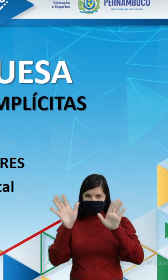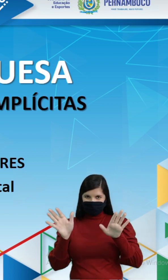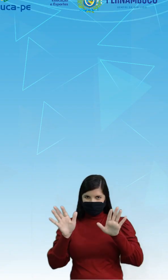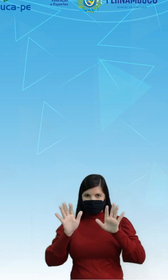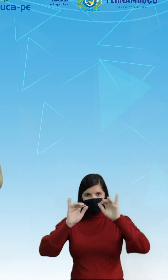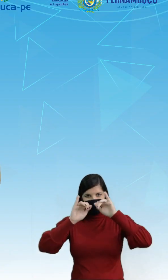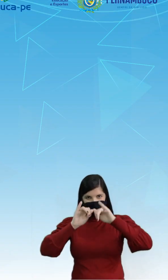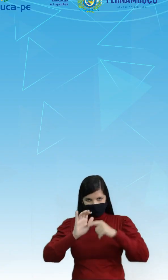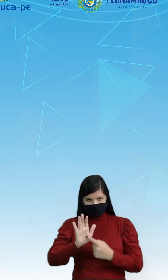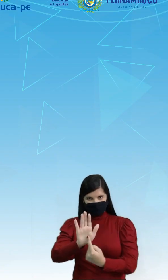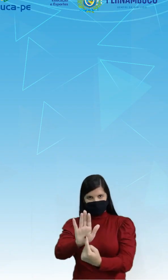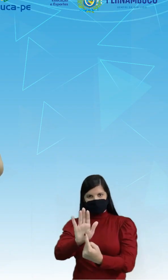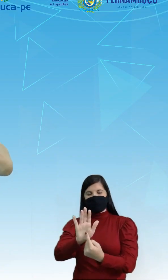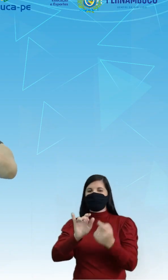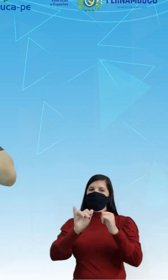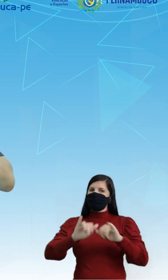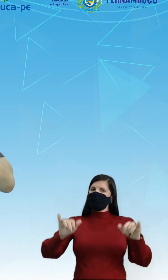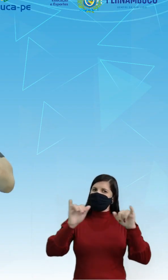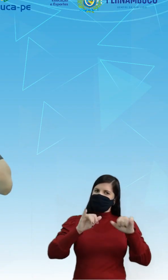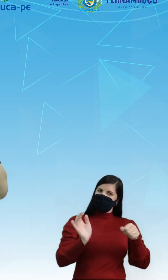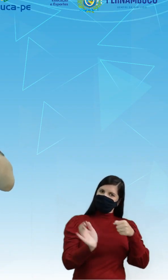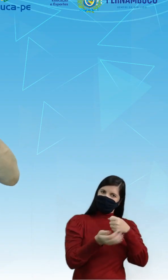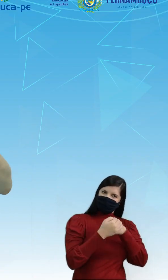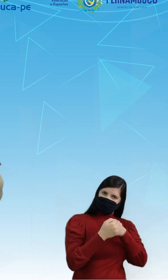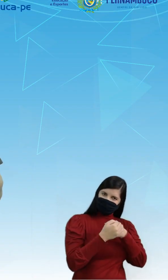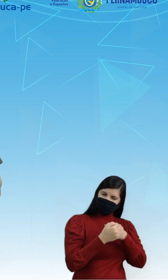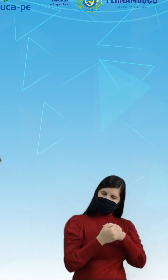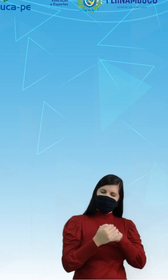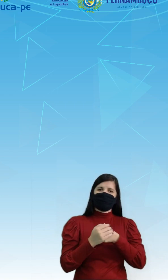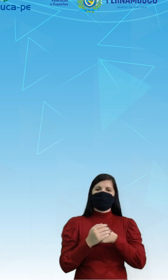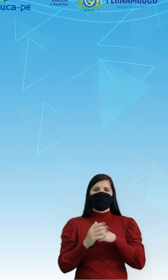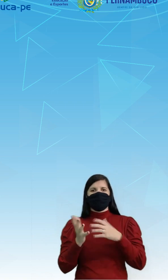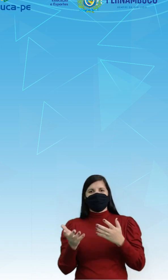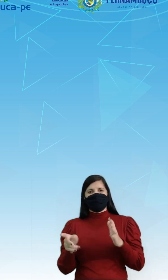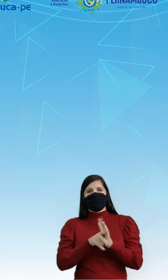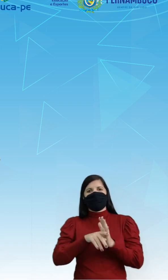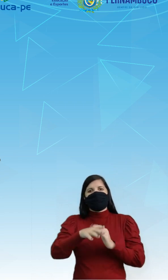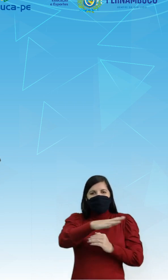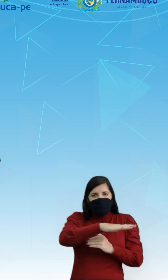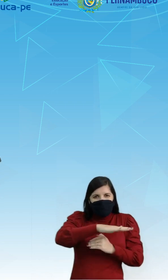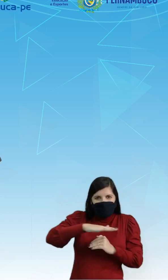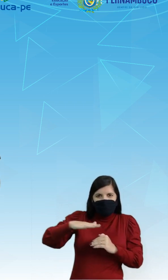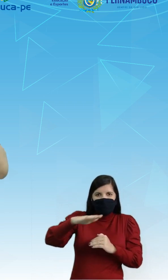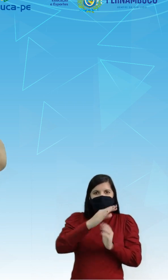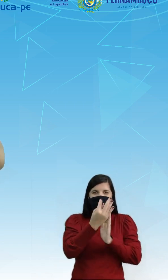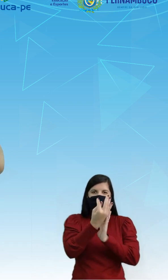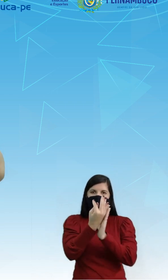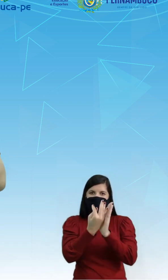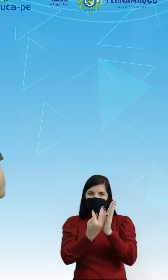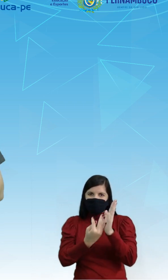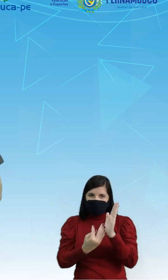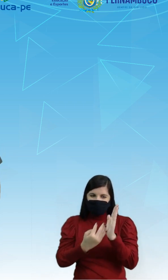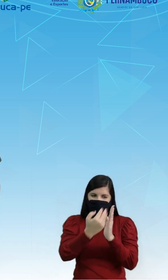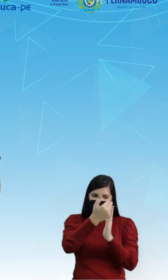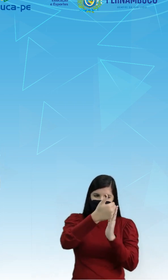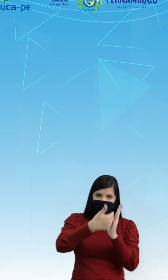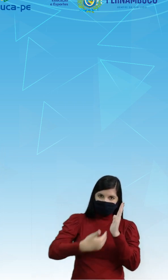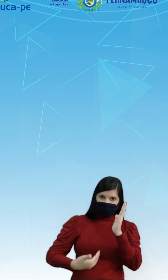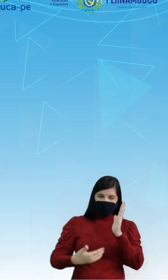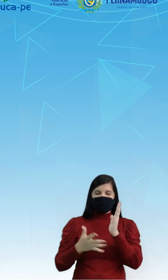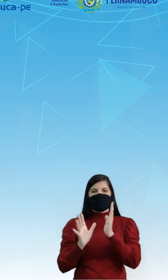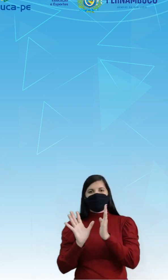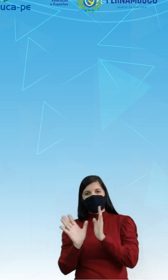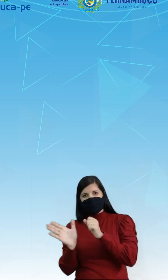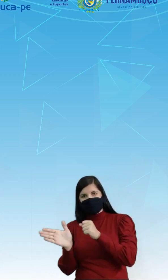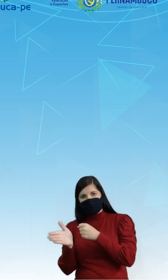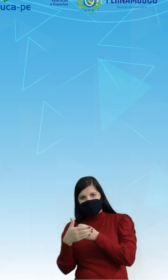É isso aí, as informações explícitas, aquelas que estão na superfície textual, e nas implícitas, aquela que